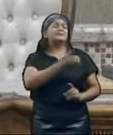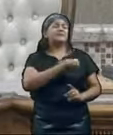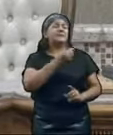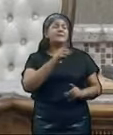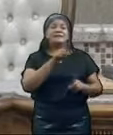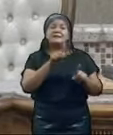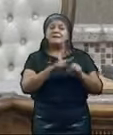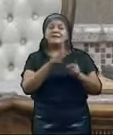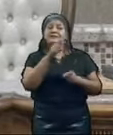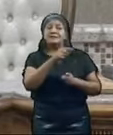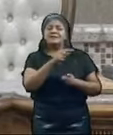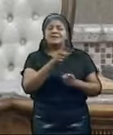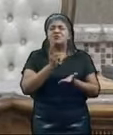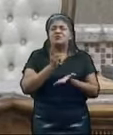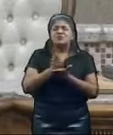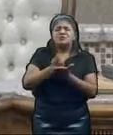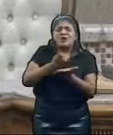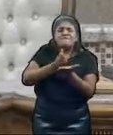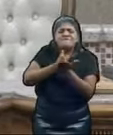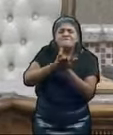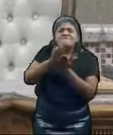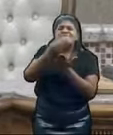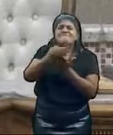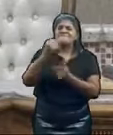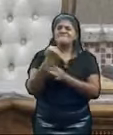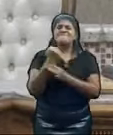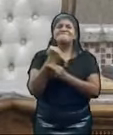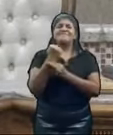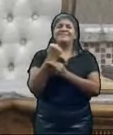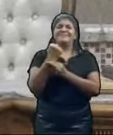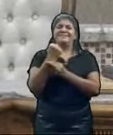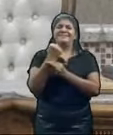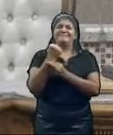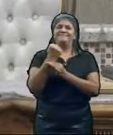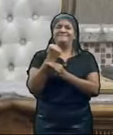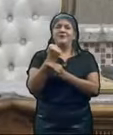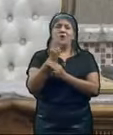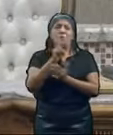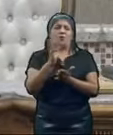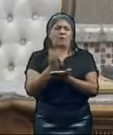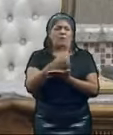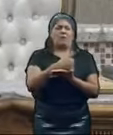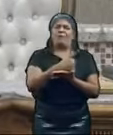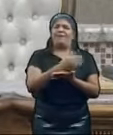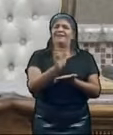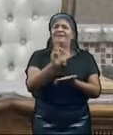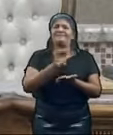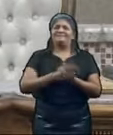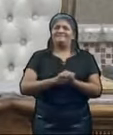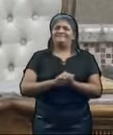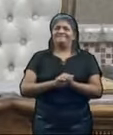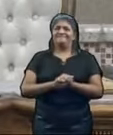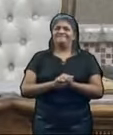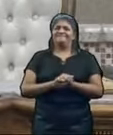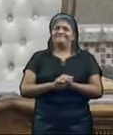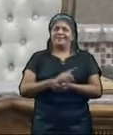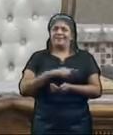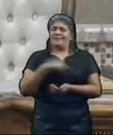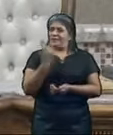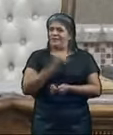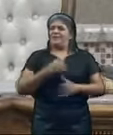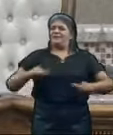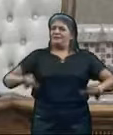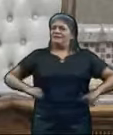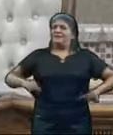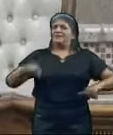EA sabedoria de Deus o nosso sofremos sabe porque irmãos